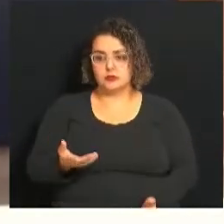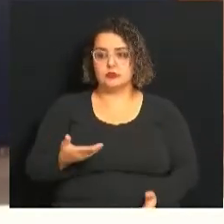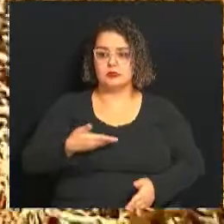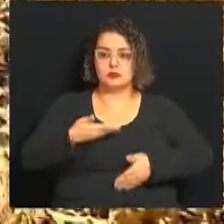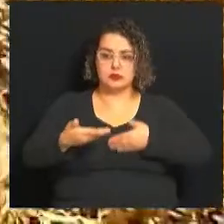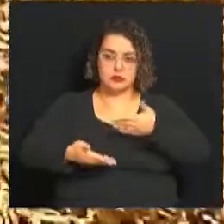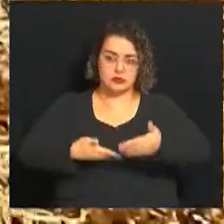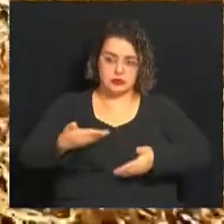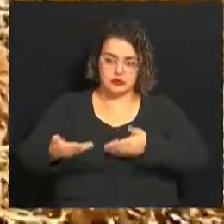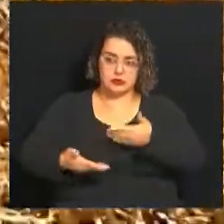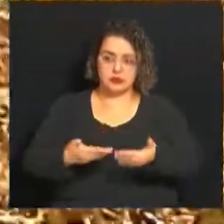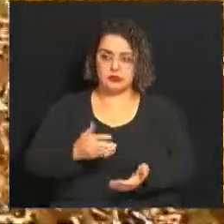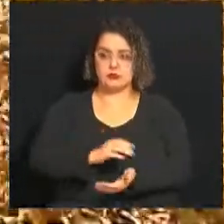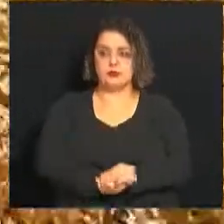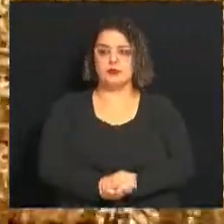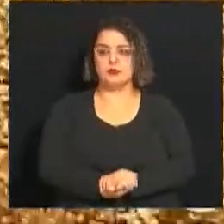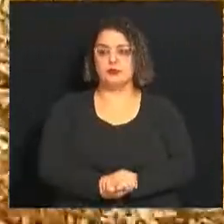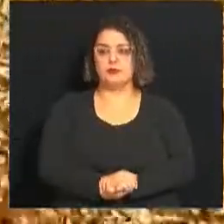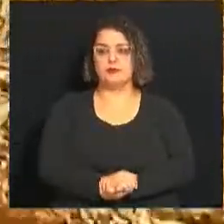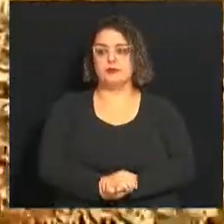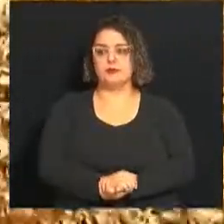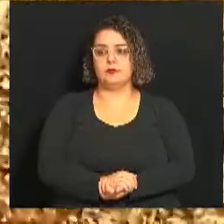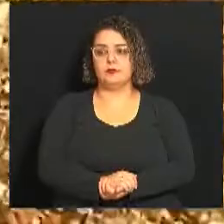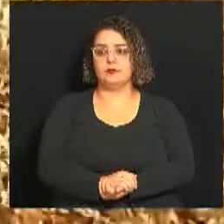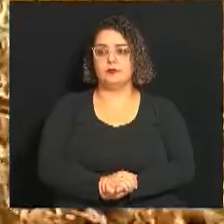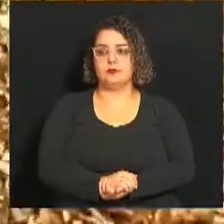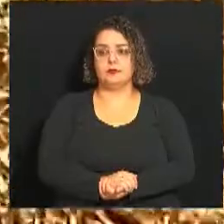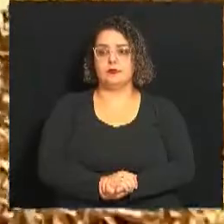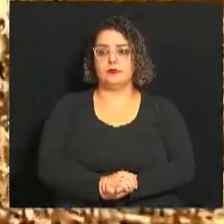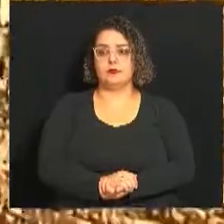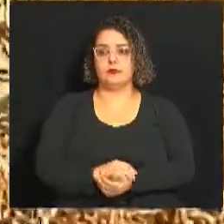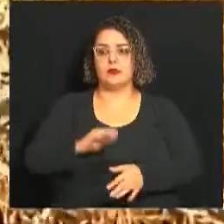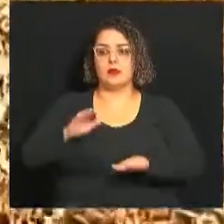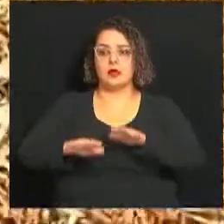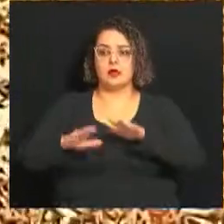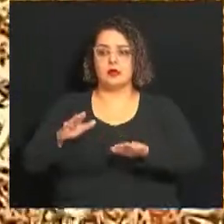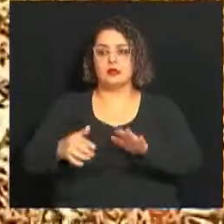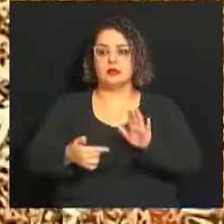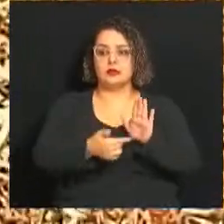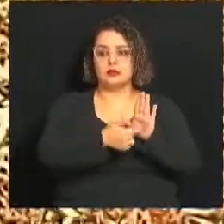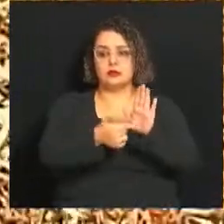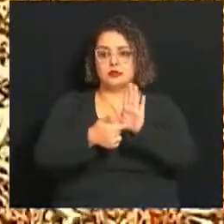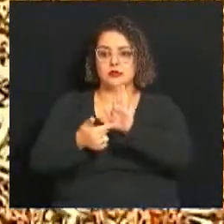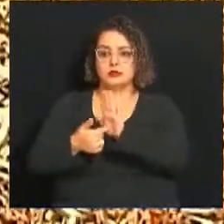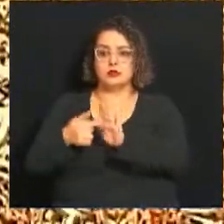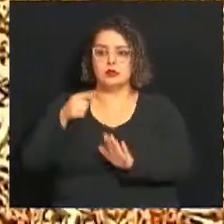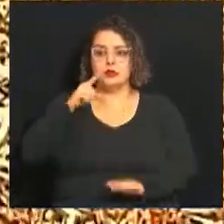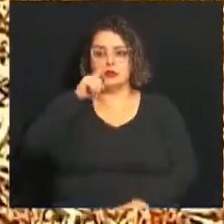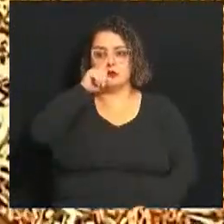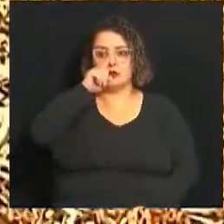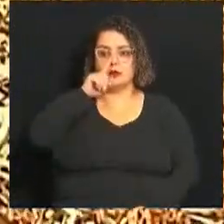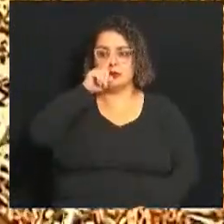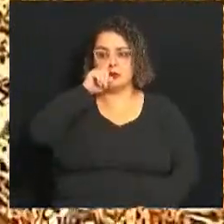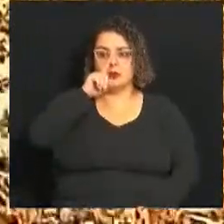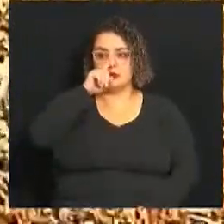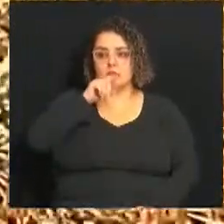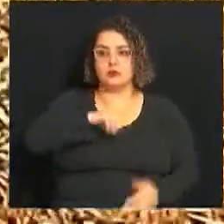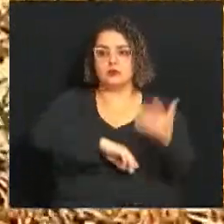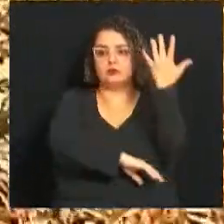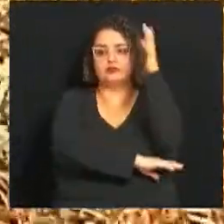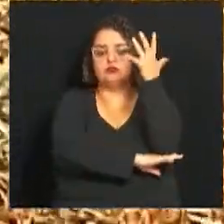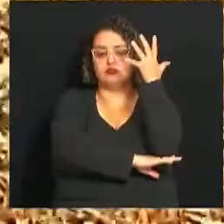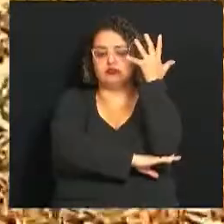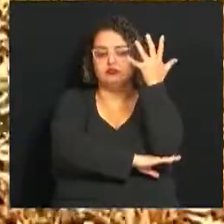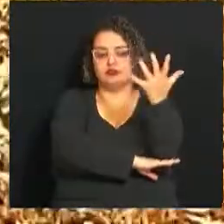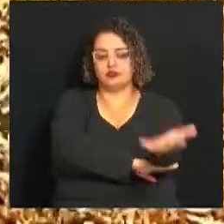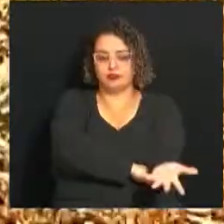serviço, muitos apontando até o risco de queda de árvore, a questão